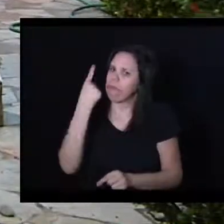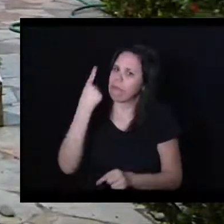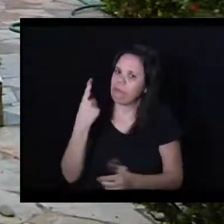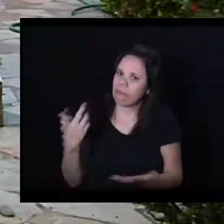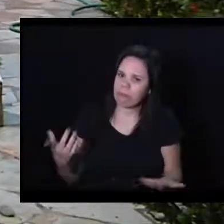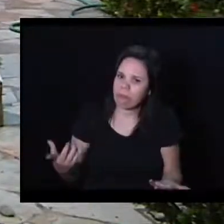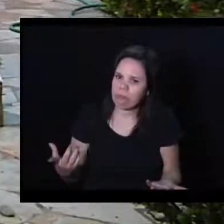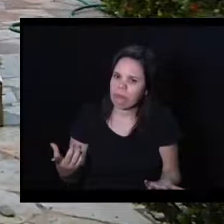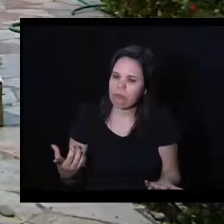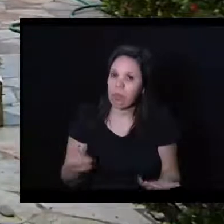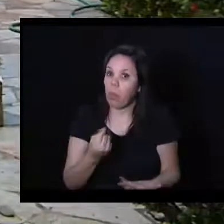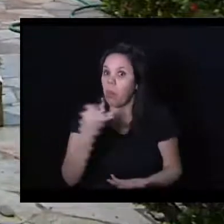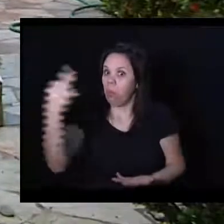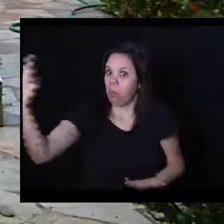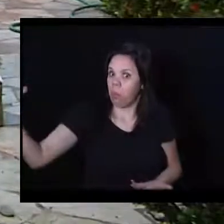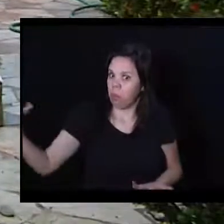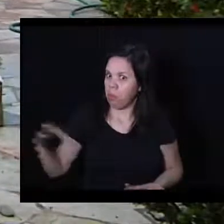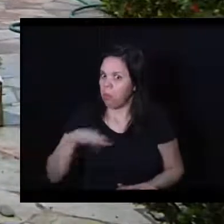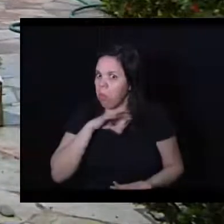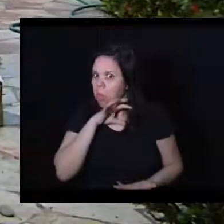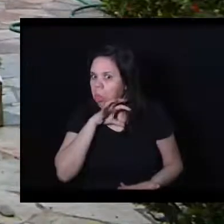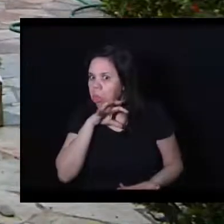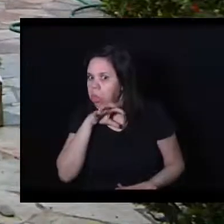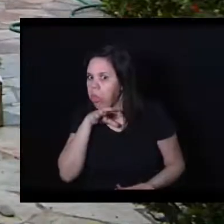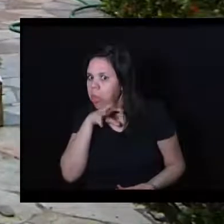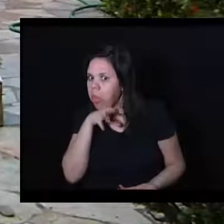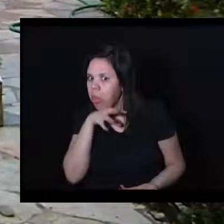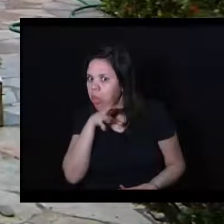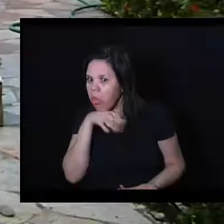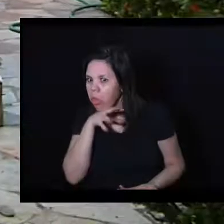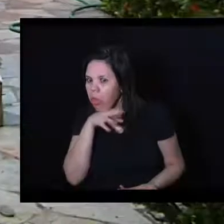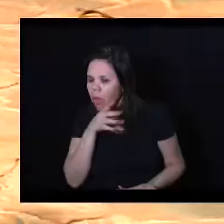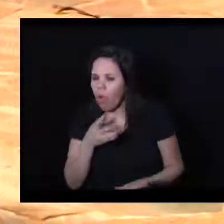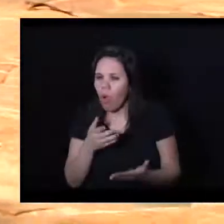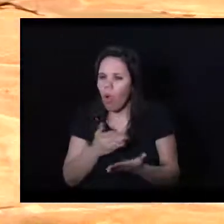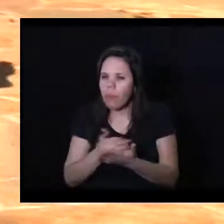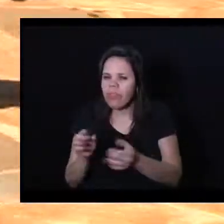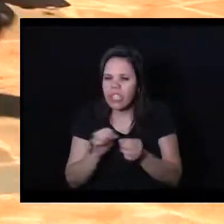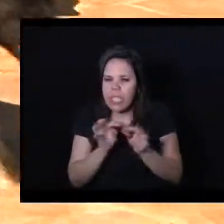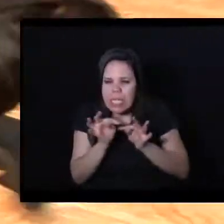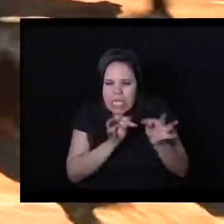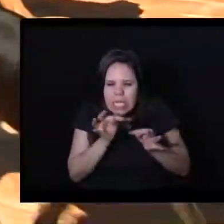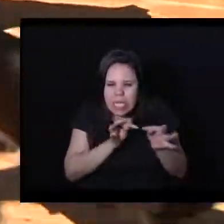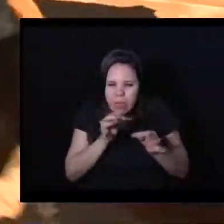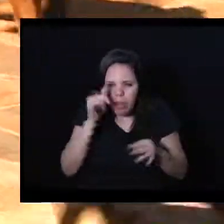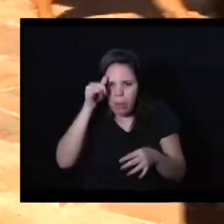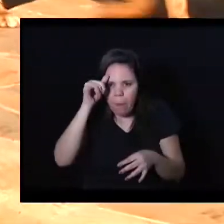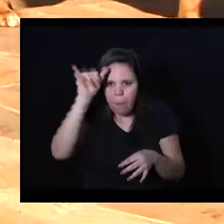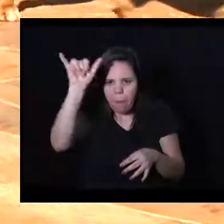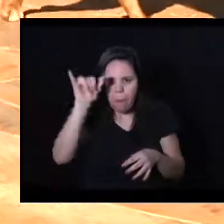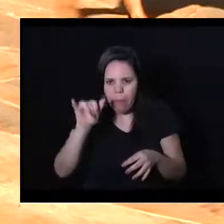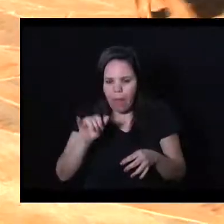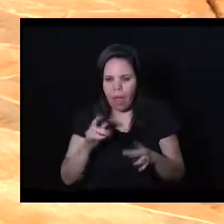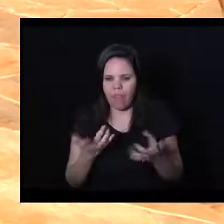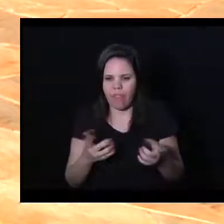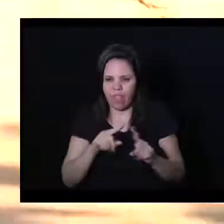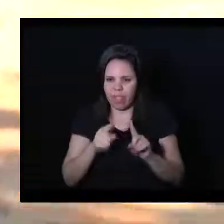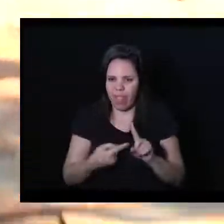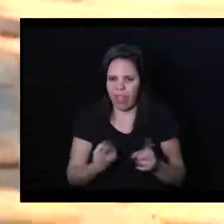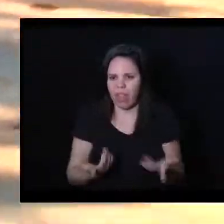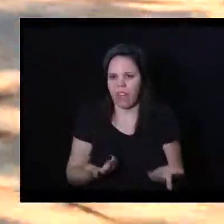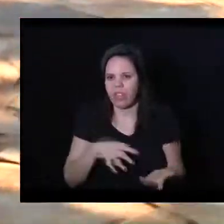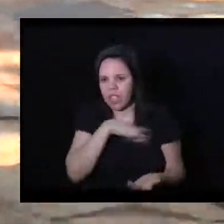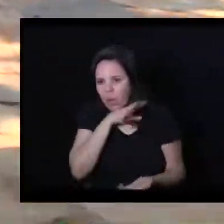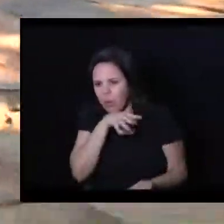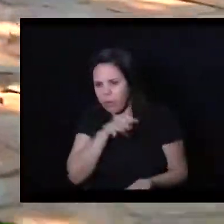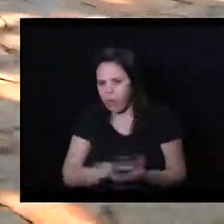da quantidade de bicho, mas a gente começou castrando. Mas com o tempo, só a castração não era suficiente.